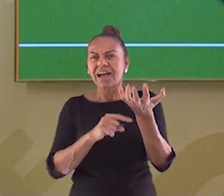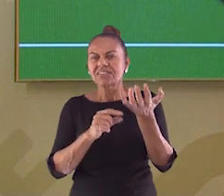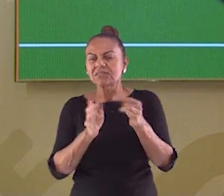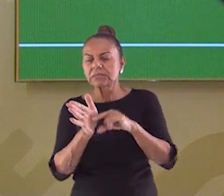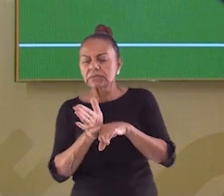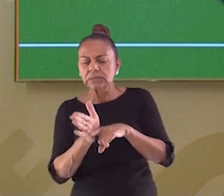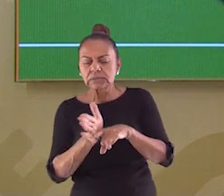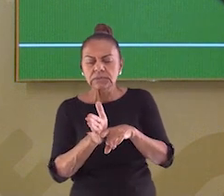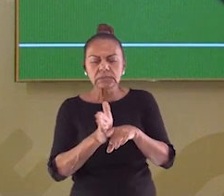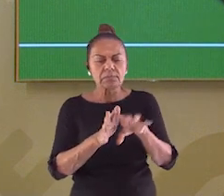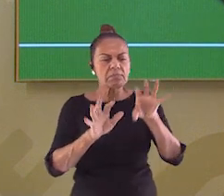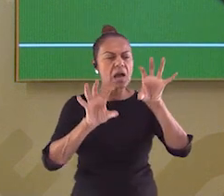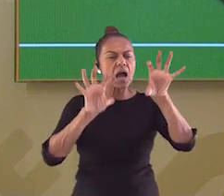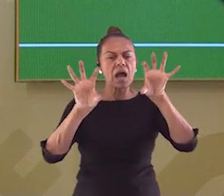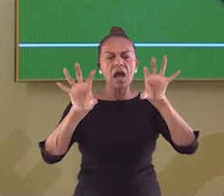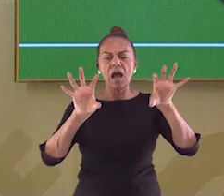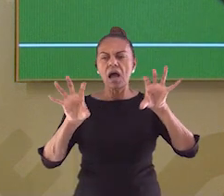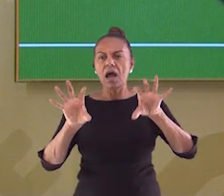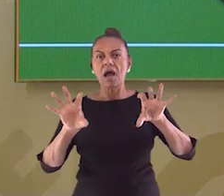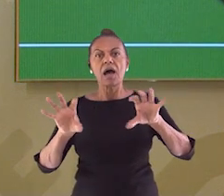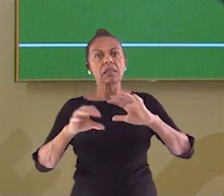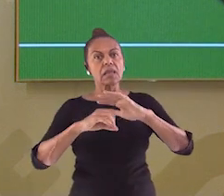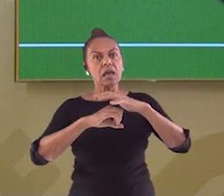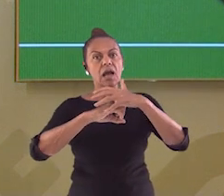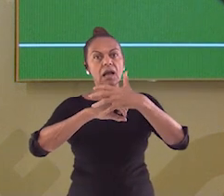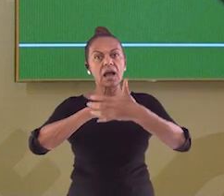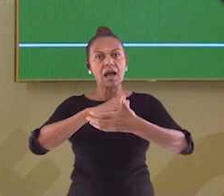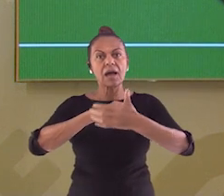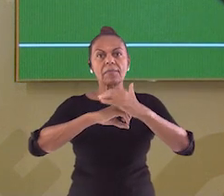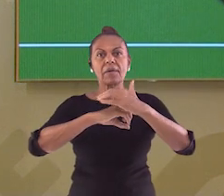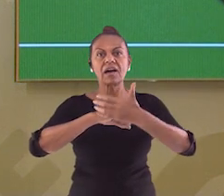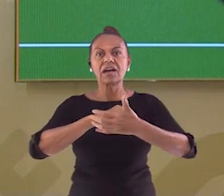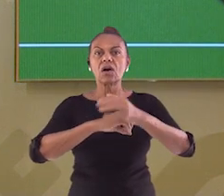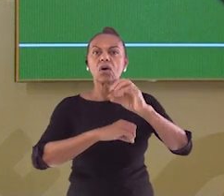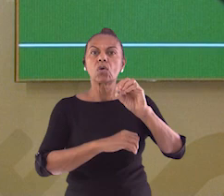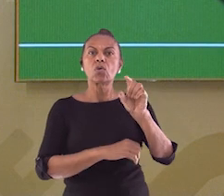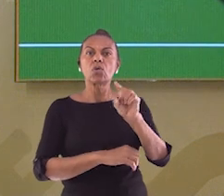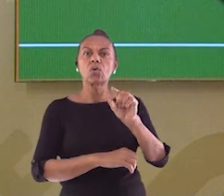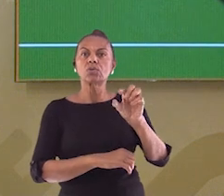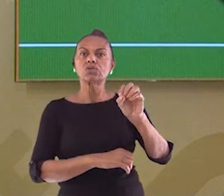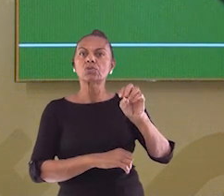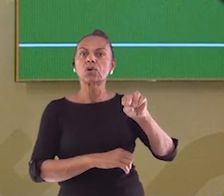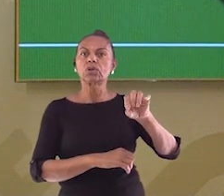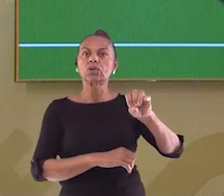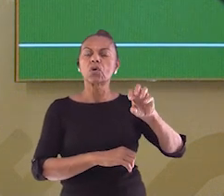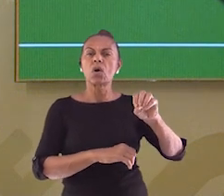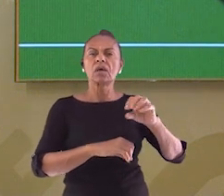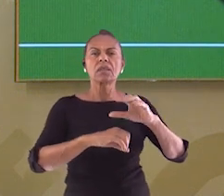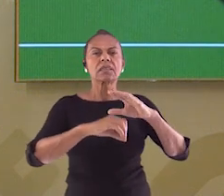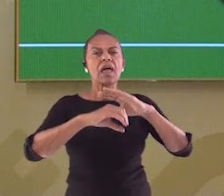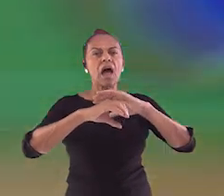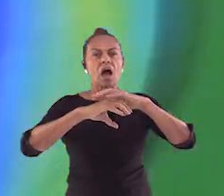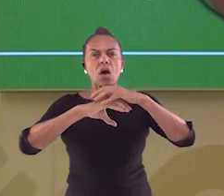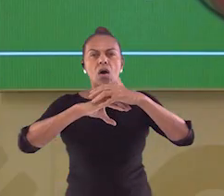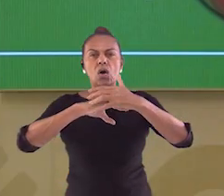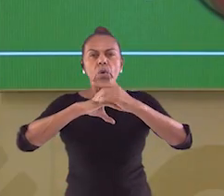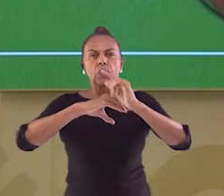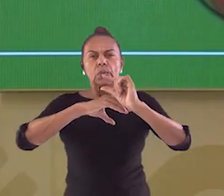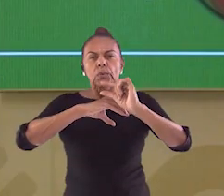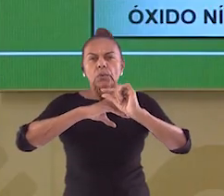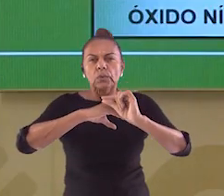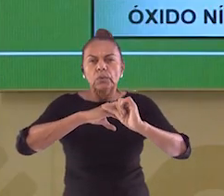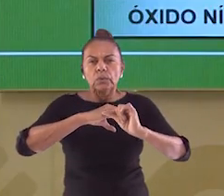foram detectadas várias regiões e que a camada de ozônio está ficando mais fina.